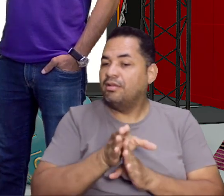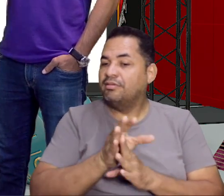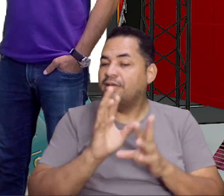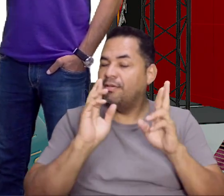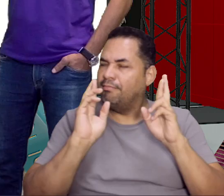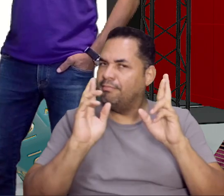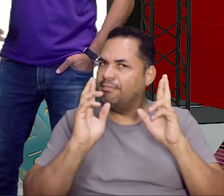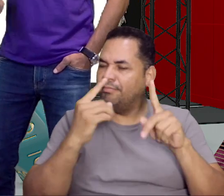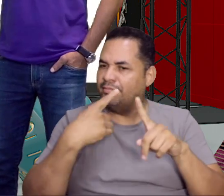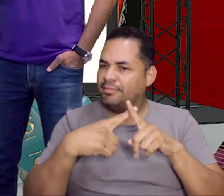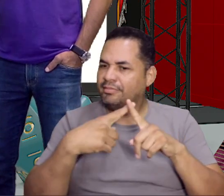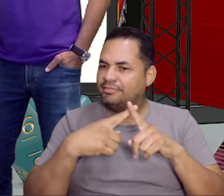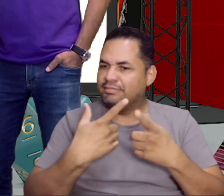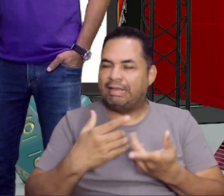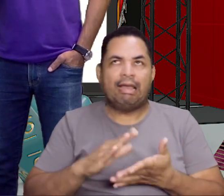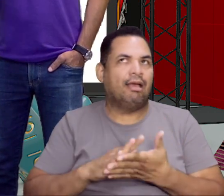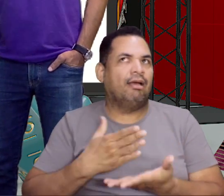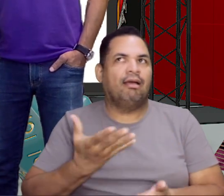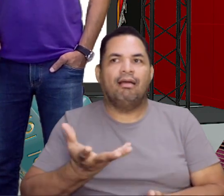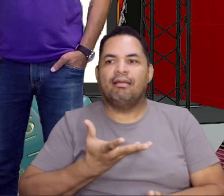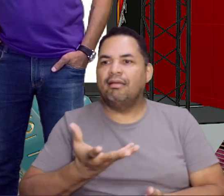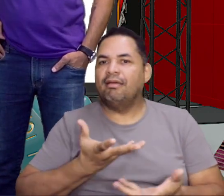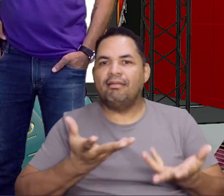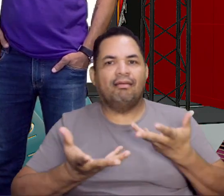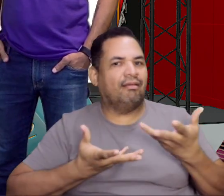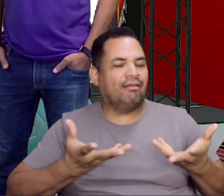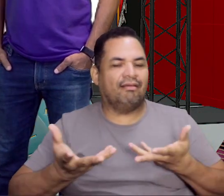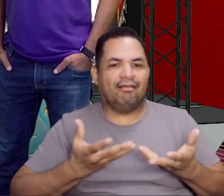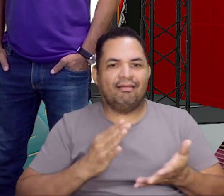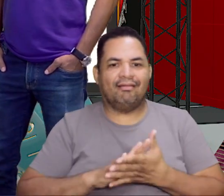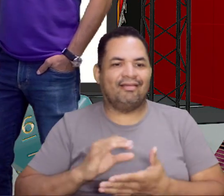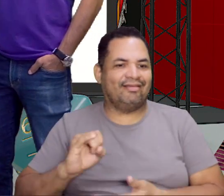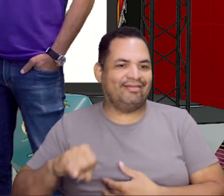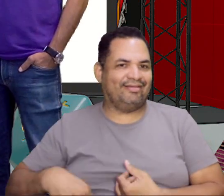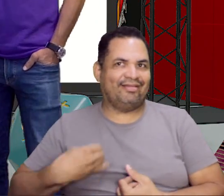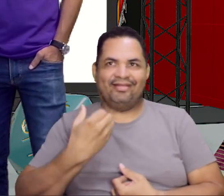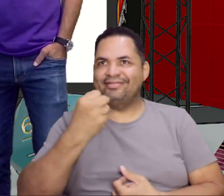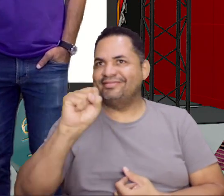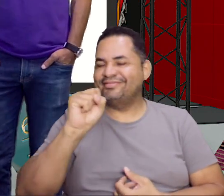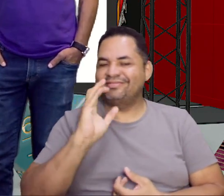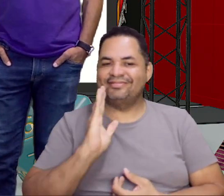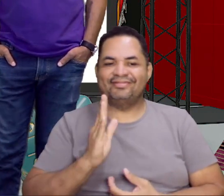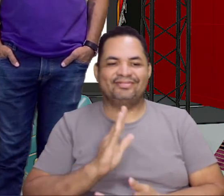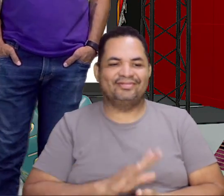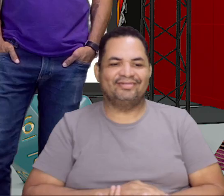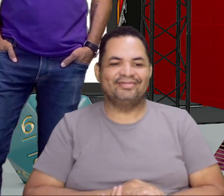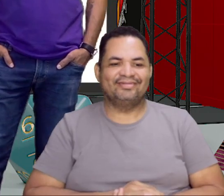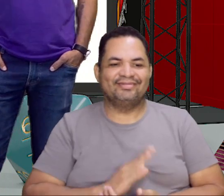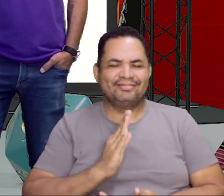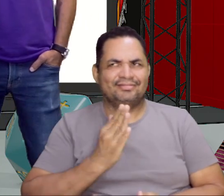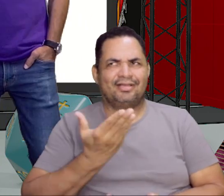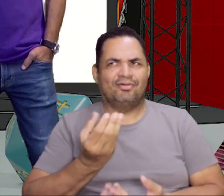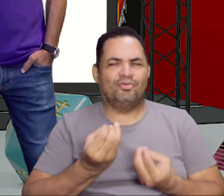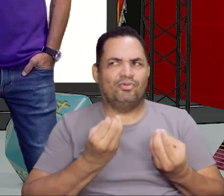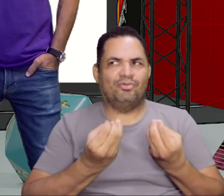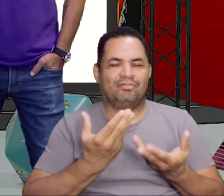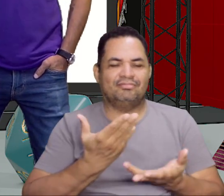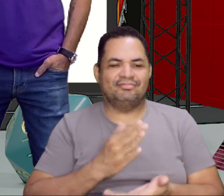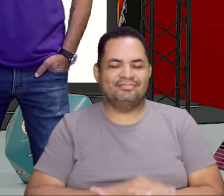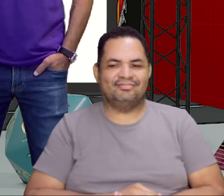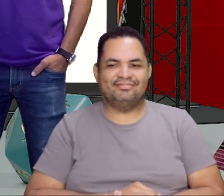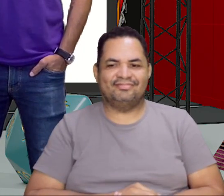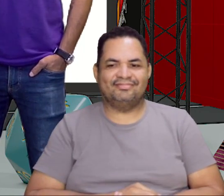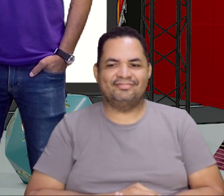expectativa quero fazer 18 quero fazer 18 18 eu acho que a minha filha não tá com essa expectativa não Ela tá dizendo mas já já vou ser adulta tá tão